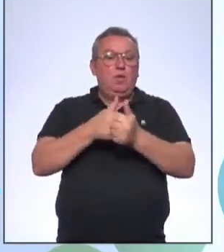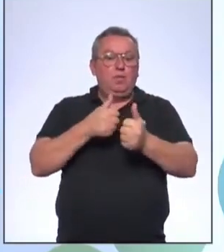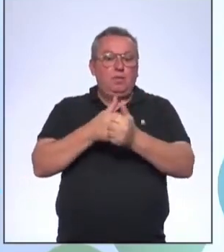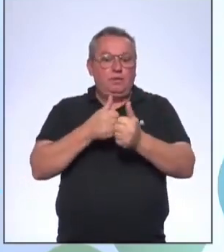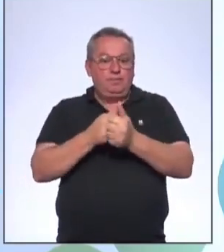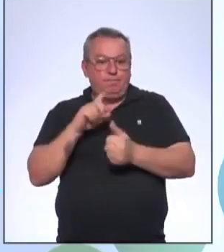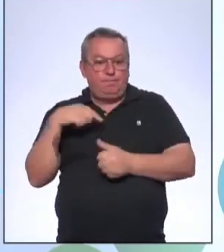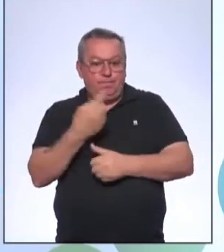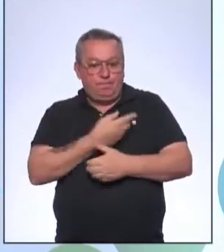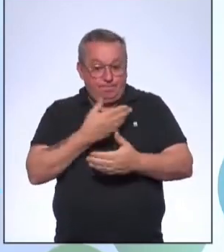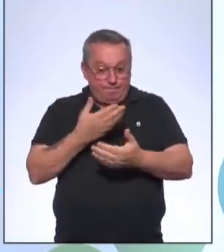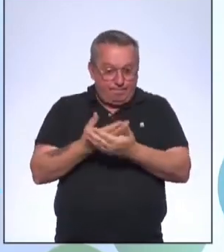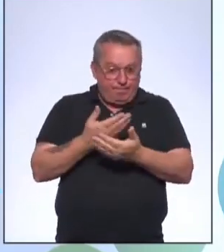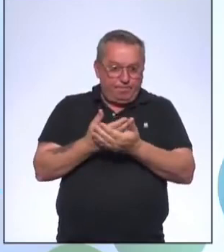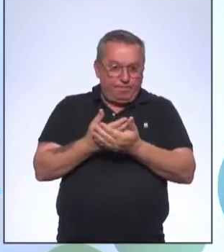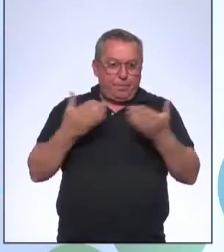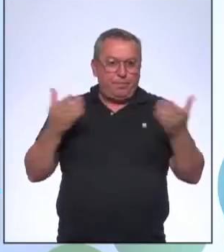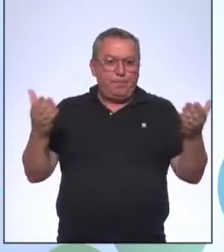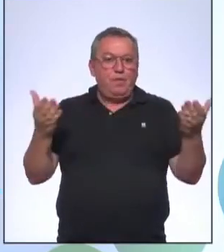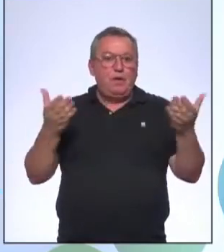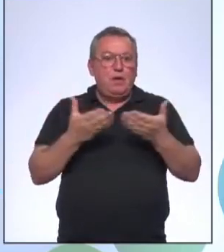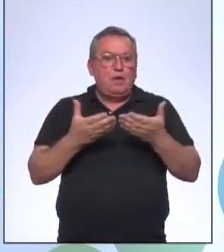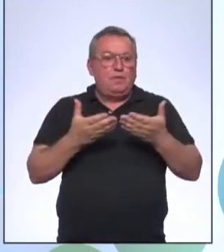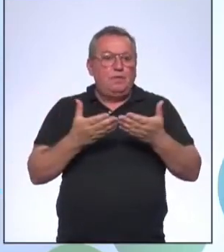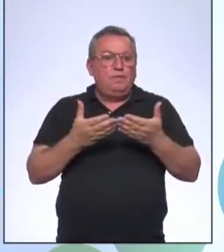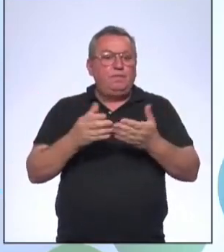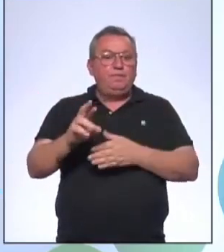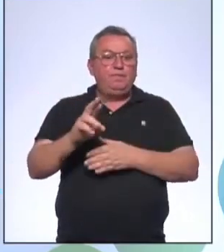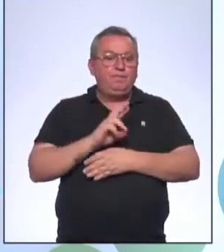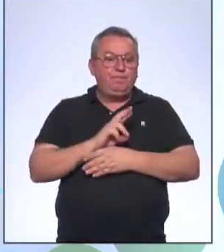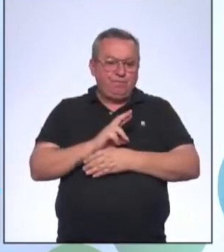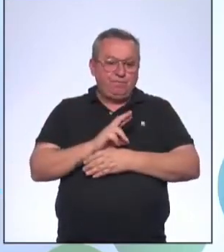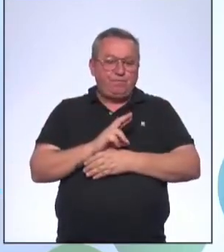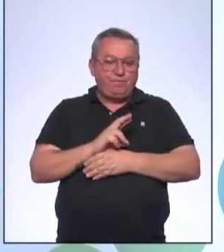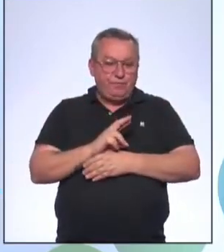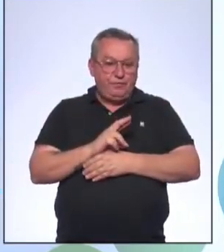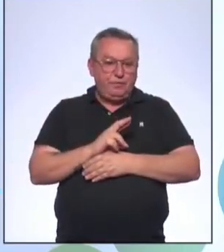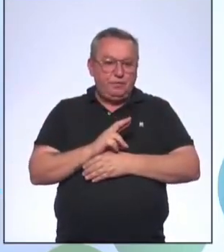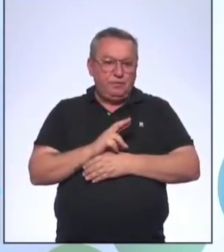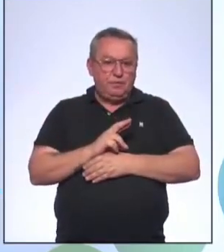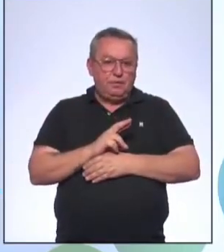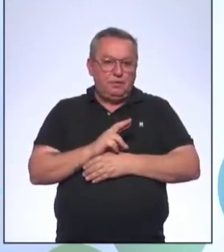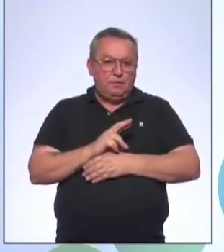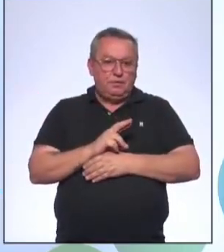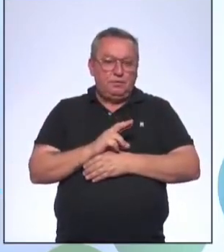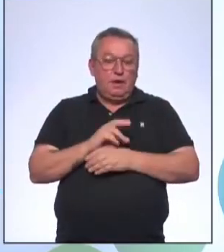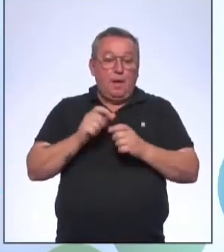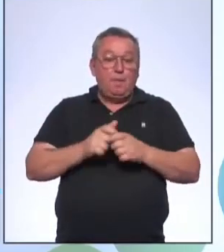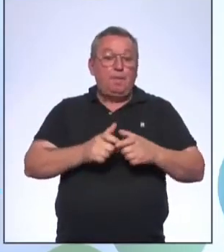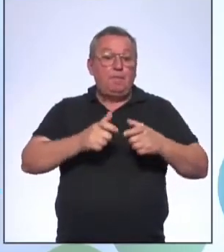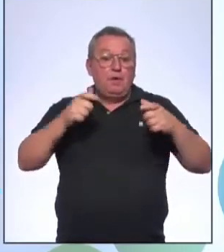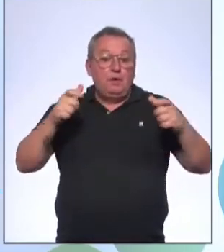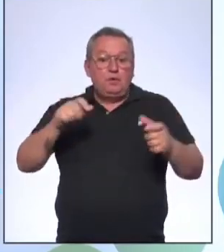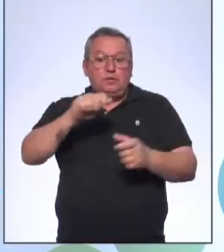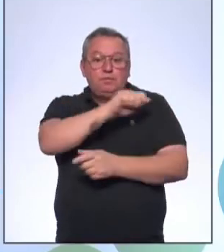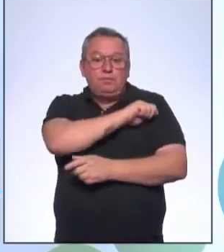a nossa aula. Bom, agora vamos às respostas, não é verdade? Sim. Então, a